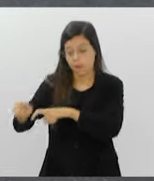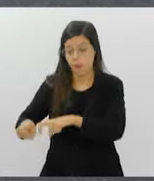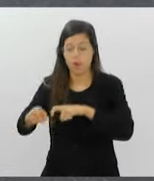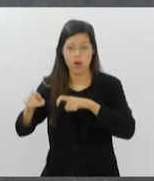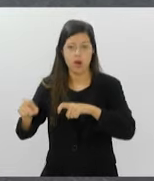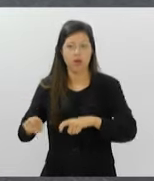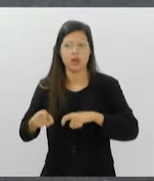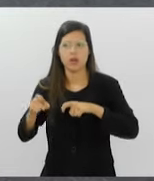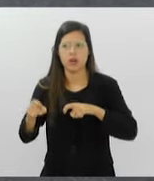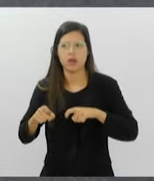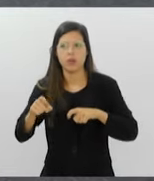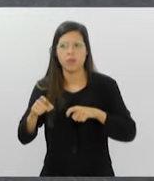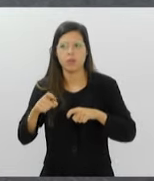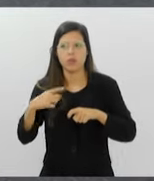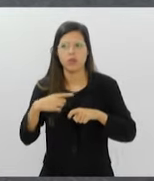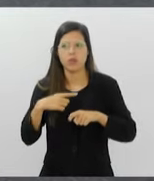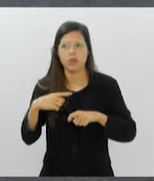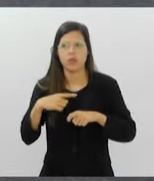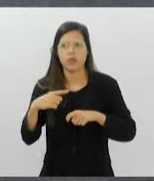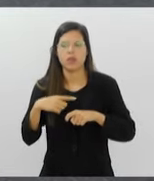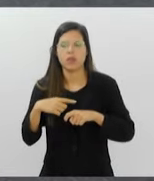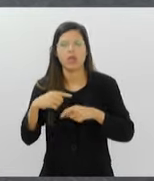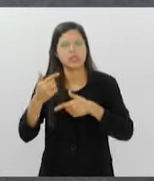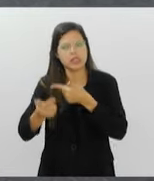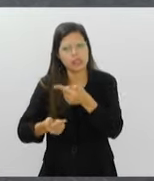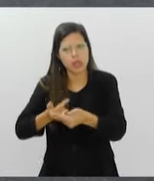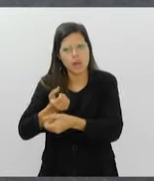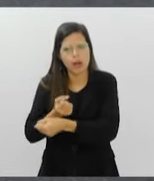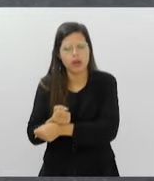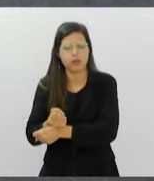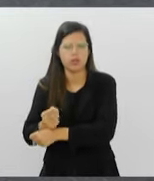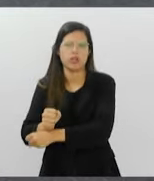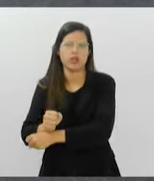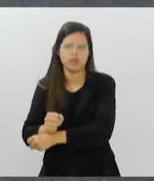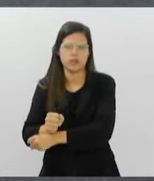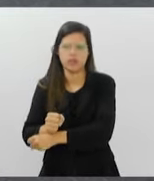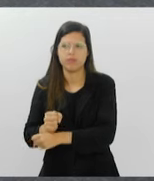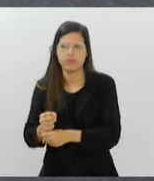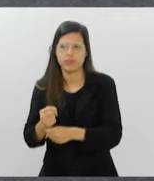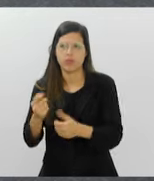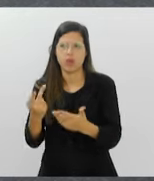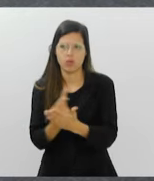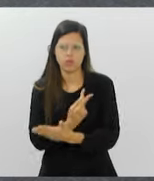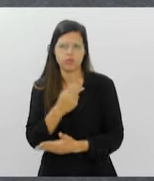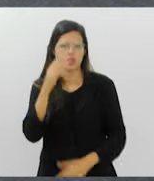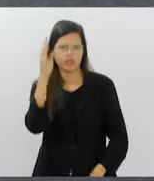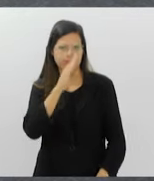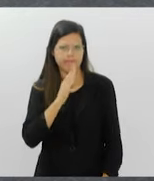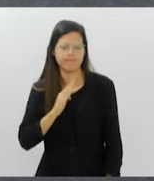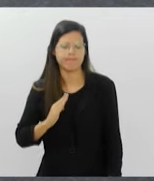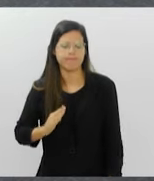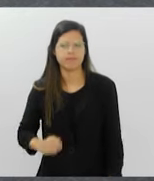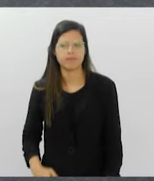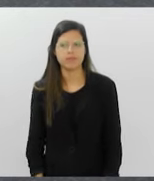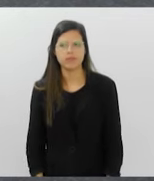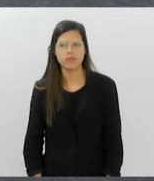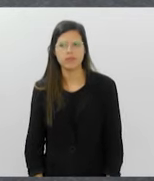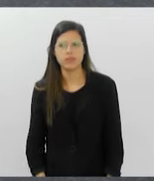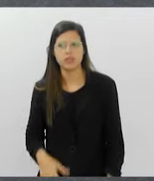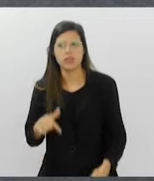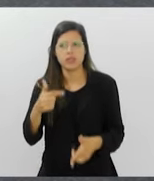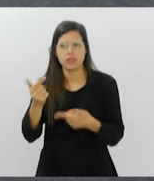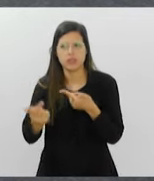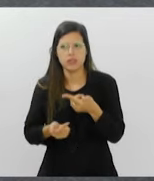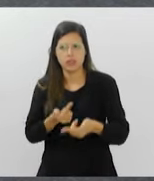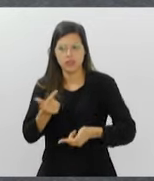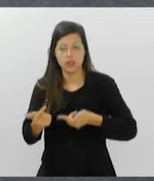expoentes dos resquícios de trabalho análogo à escravidão que ainda tem no nosso país. E esse trabalho